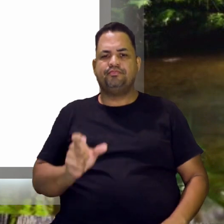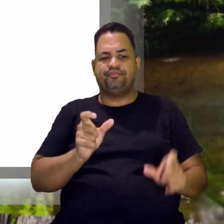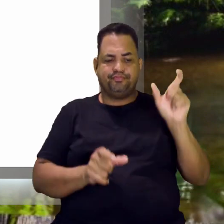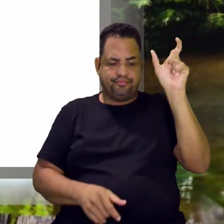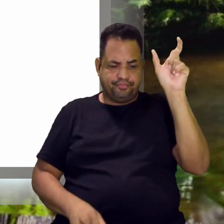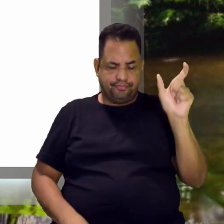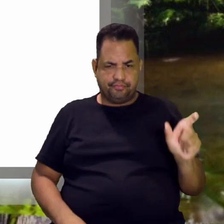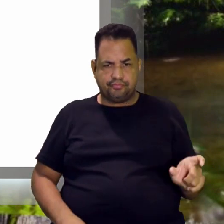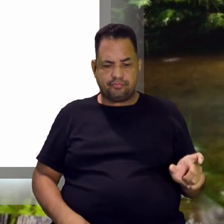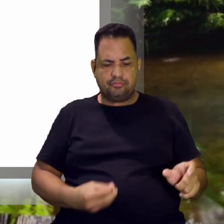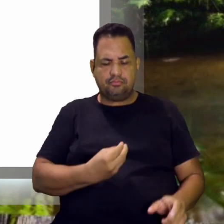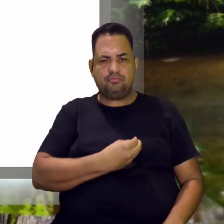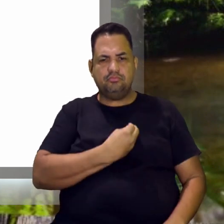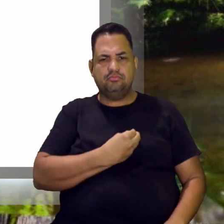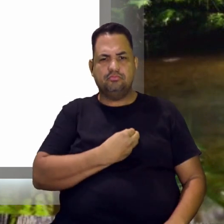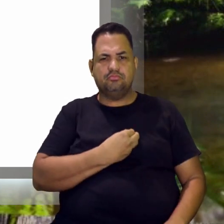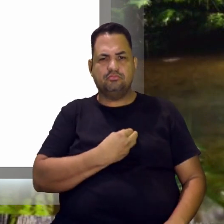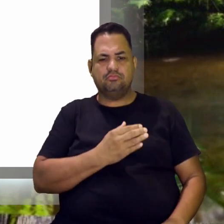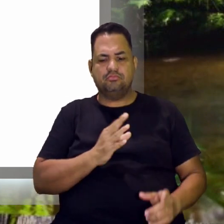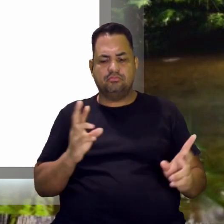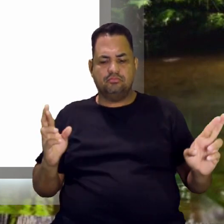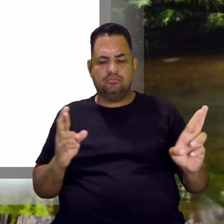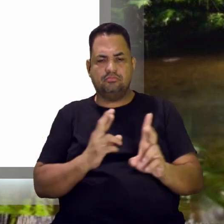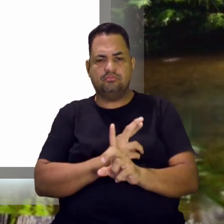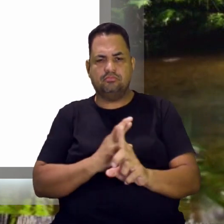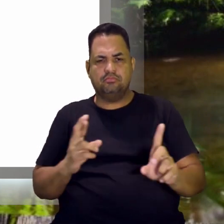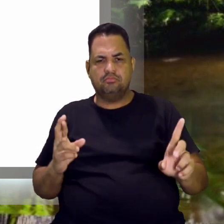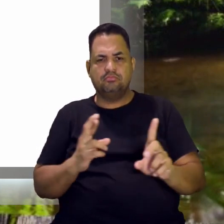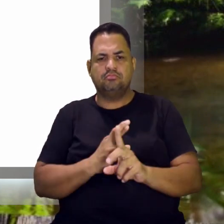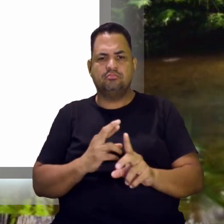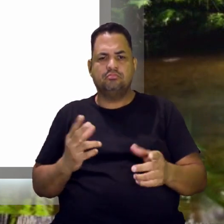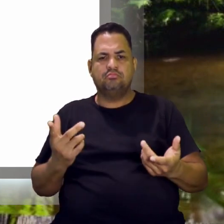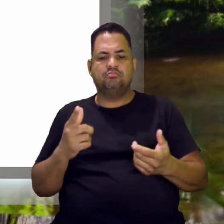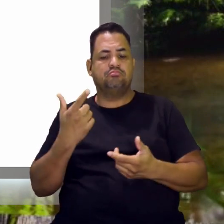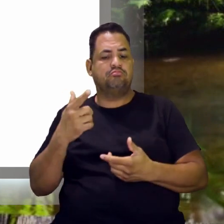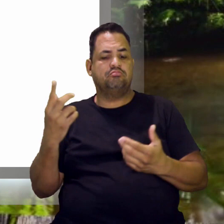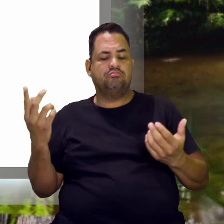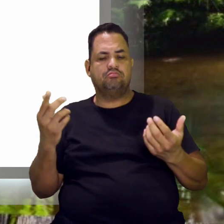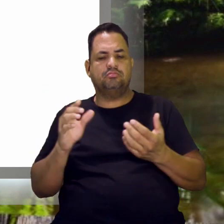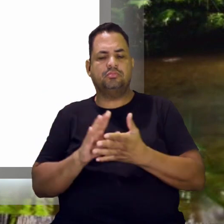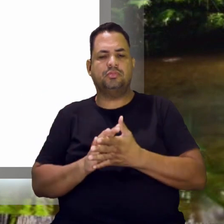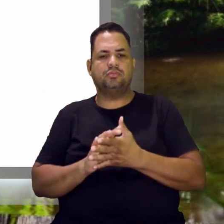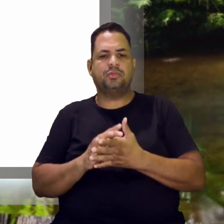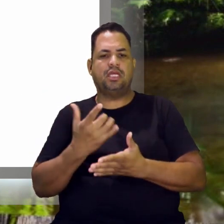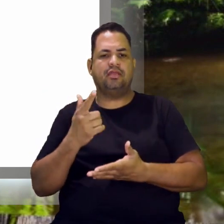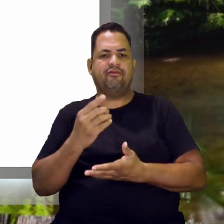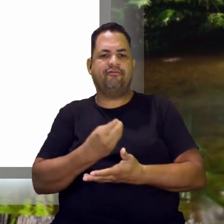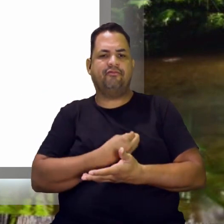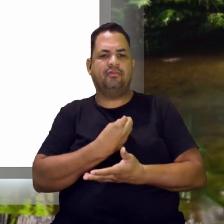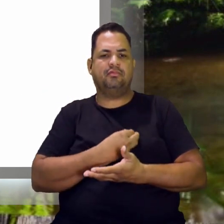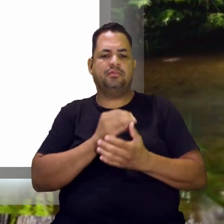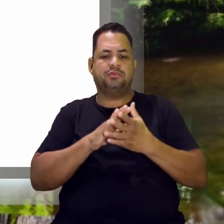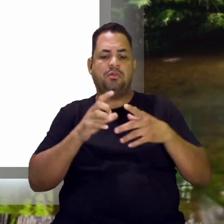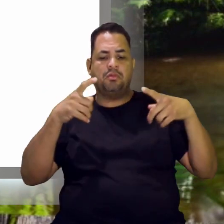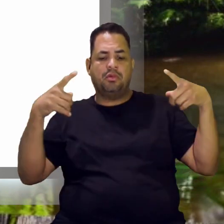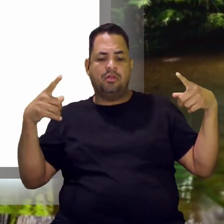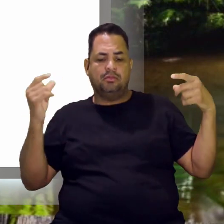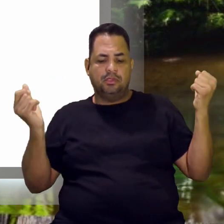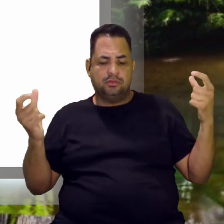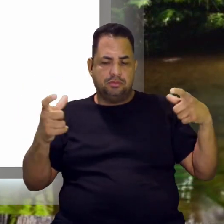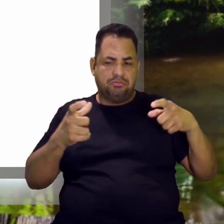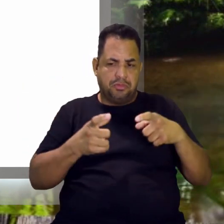indivíduo vivo interagindo com os fatores não vivos daquele ambiente. Pode ser um macroambiente ou pode